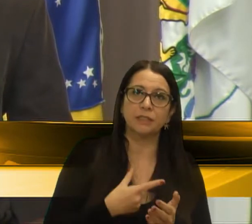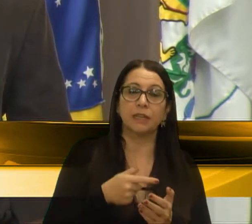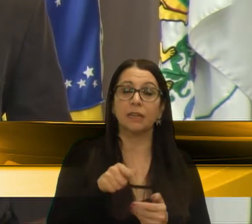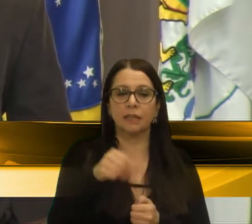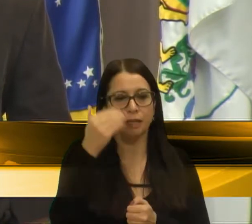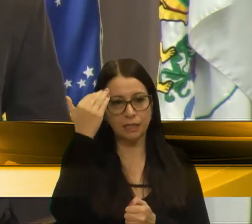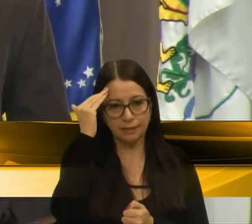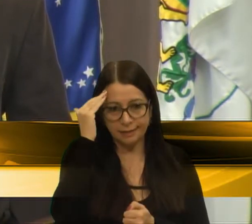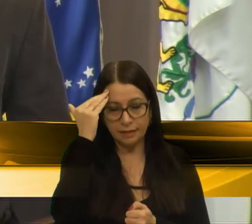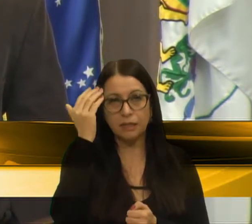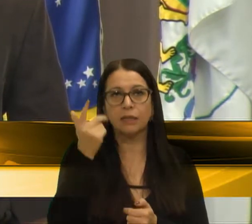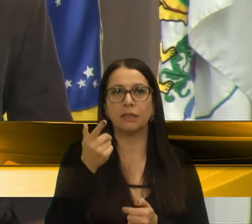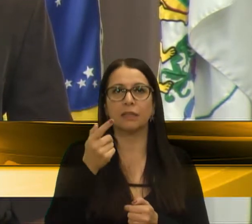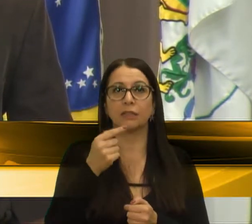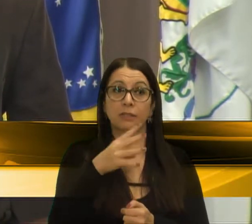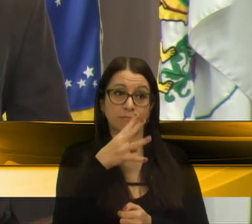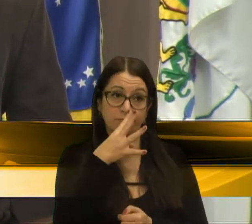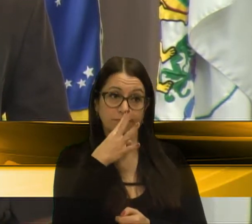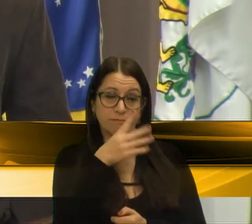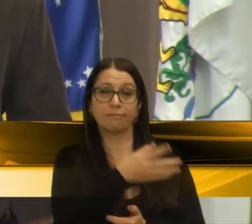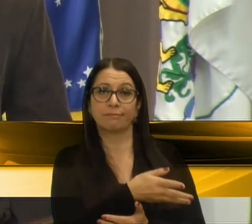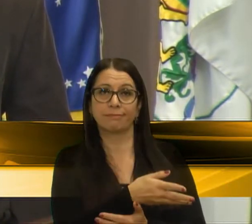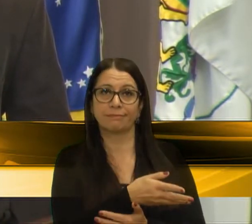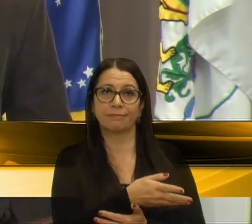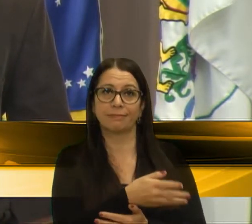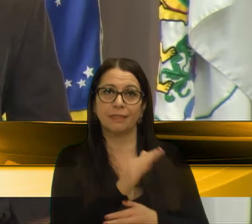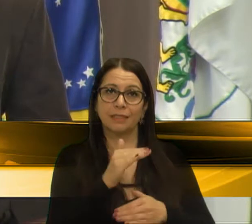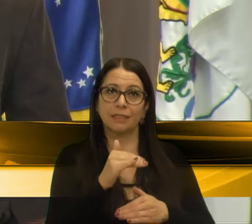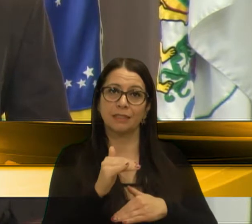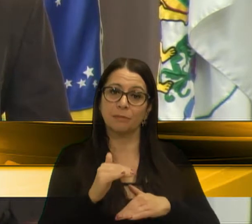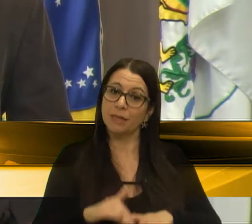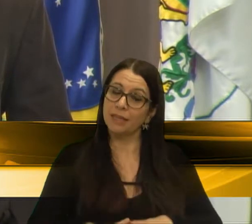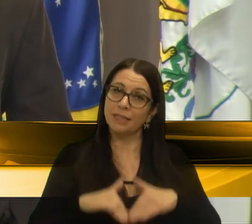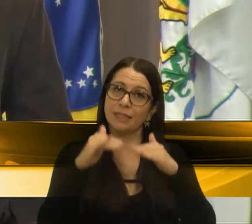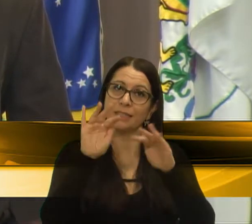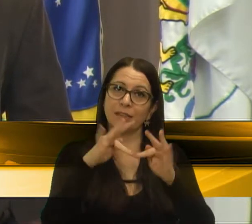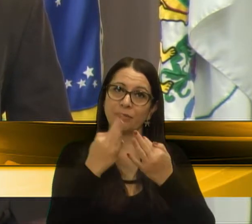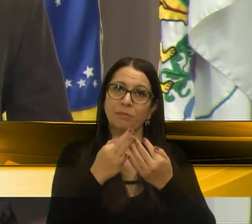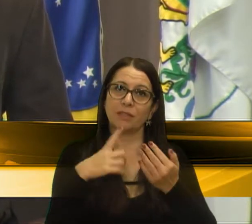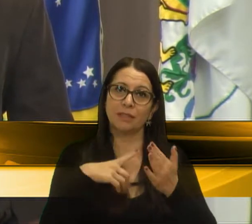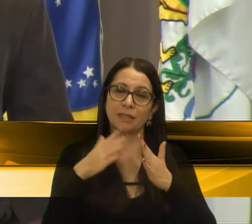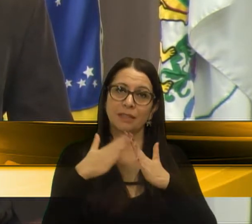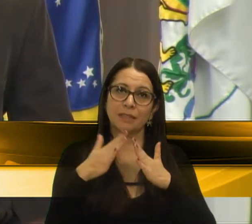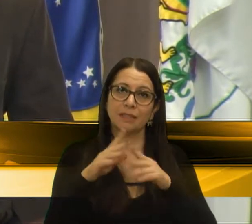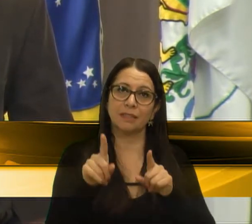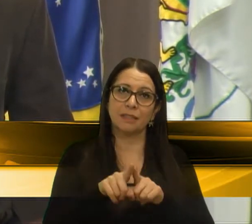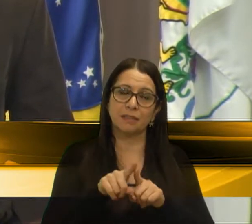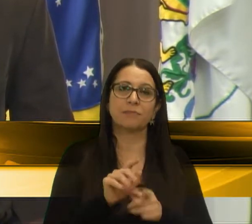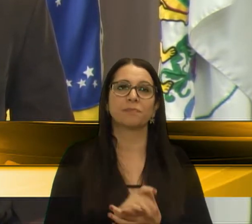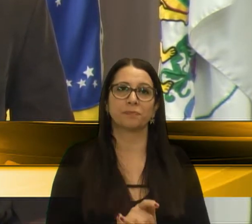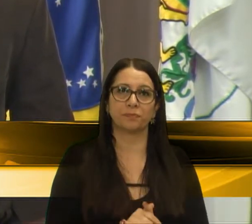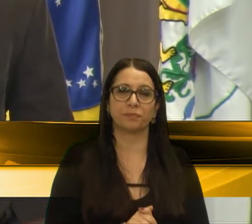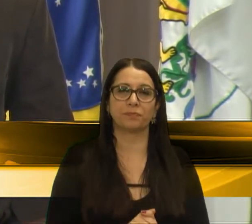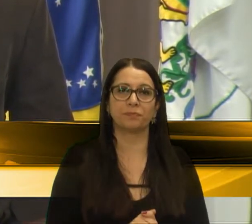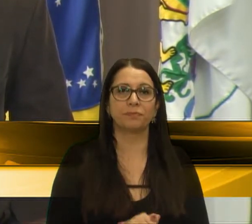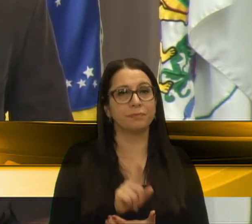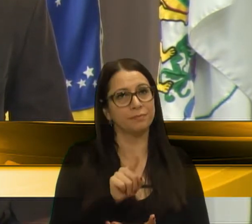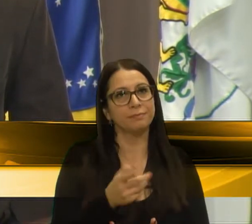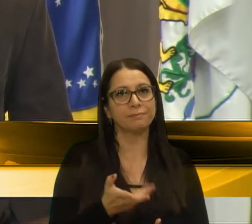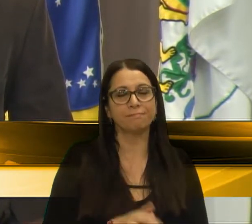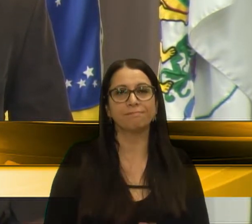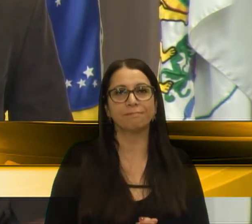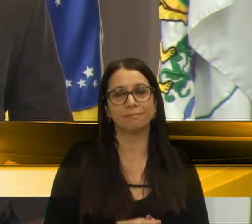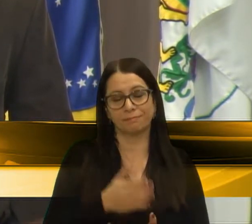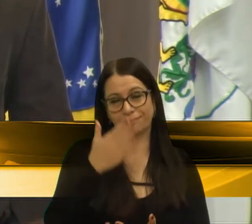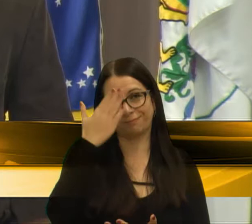entende, impressionante isso, né? Mas a gente cresce com a família que a gente tem em casa também, né? Então é isso.